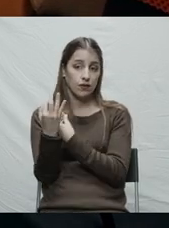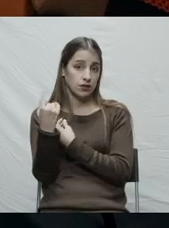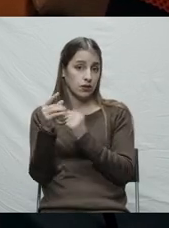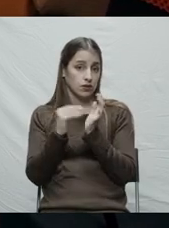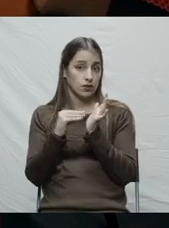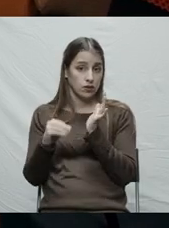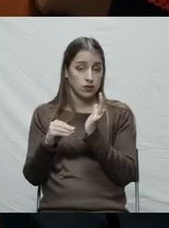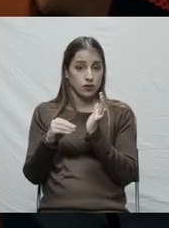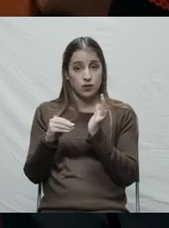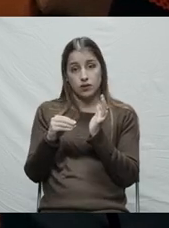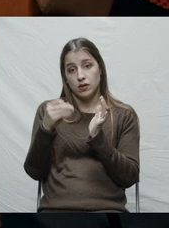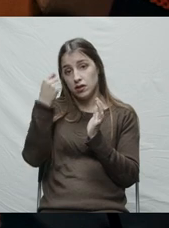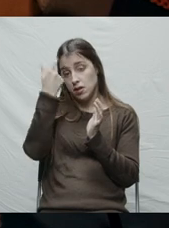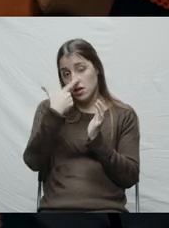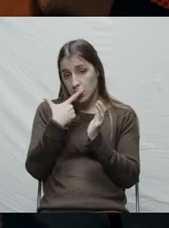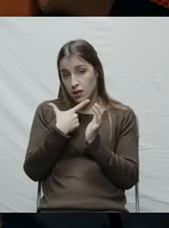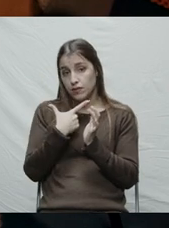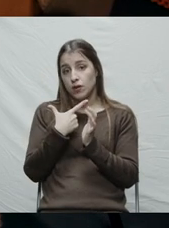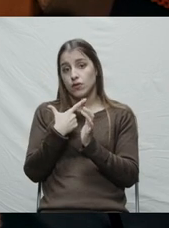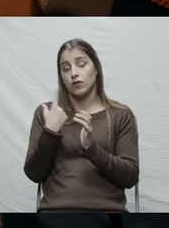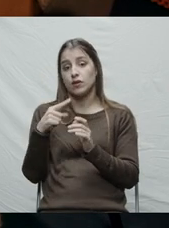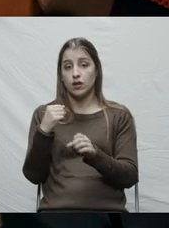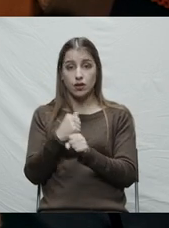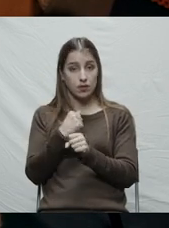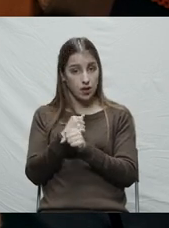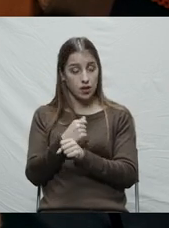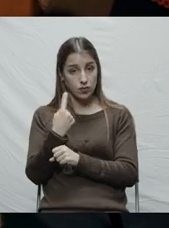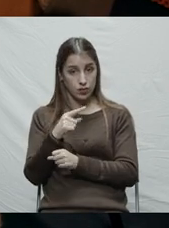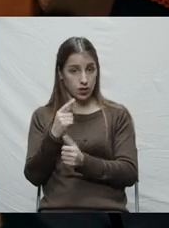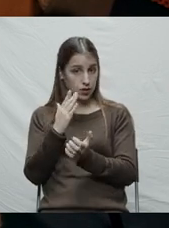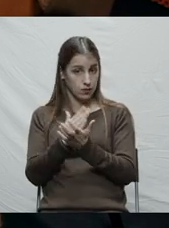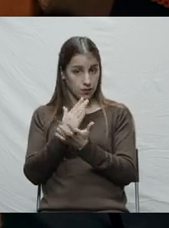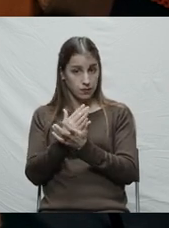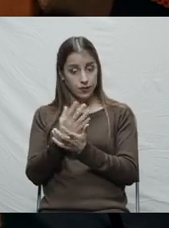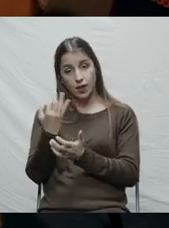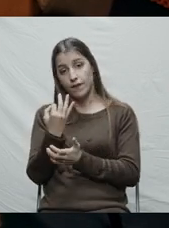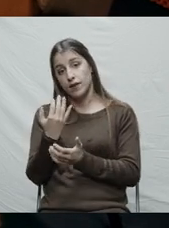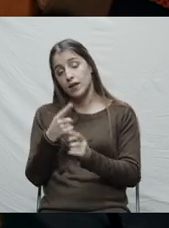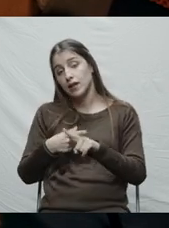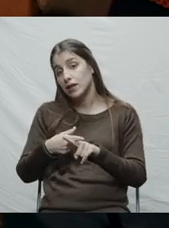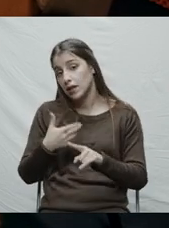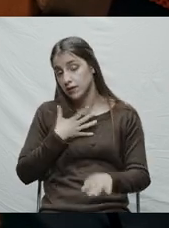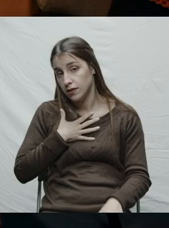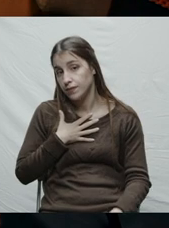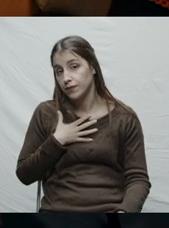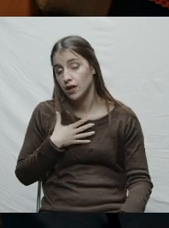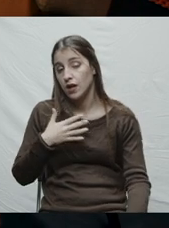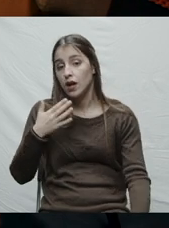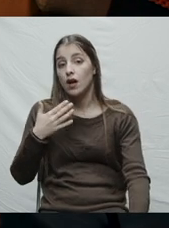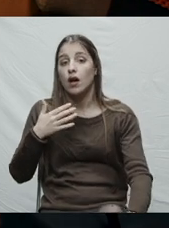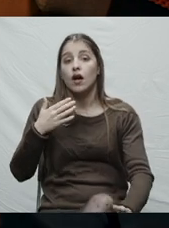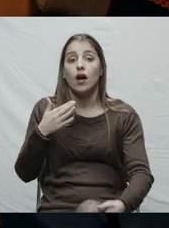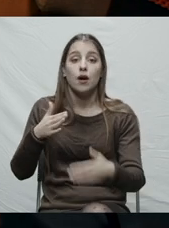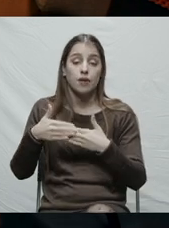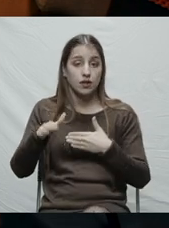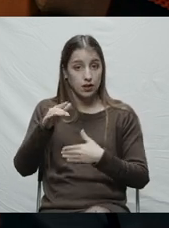académico, tenham coisas, tenham trabalhos, tenham pensamentos, tenham textos que nos interessem. Ou seja, e a partir daí